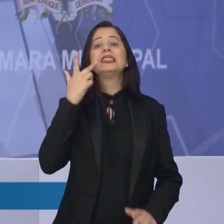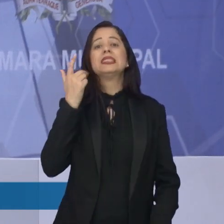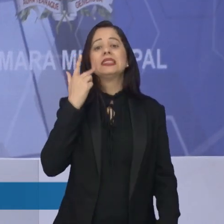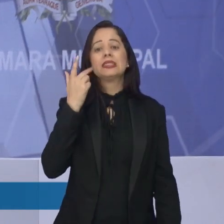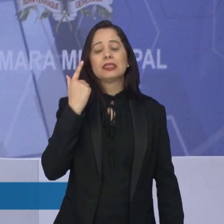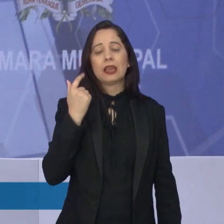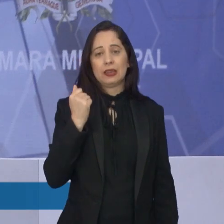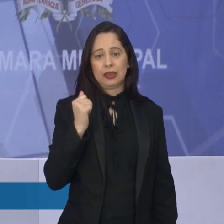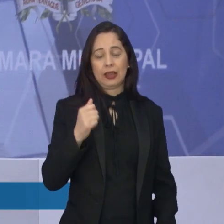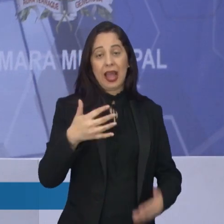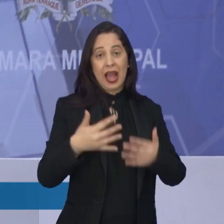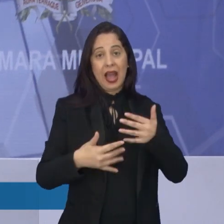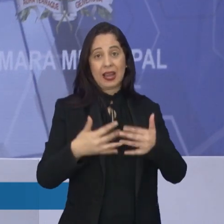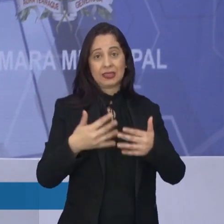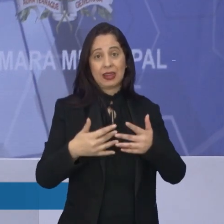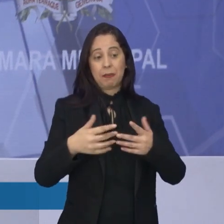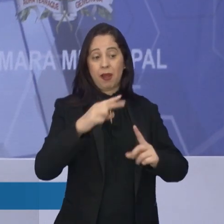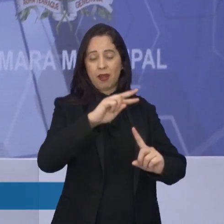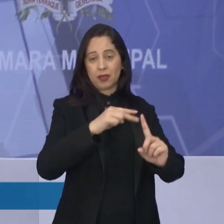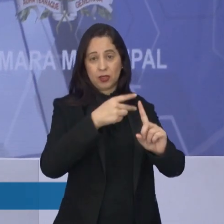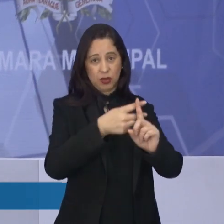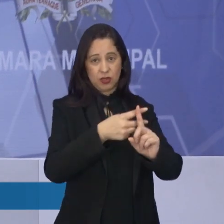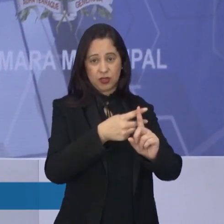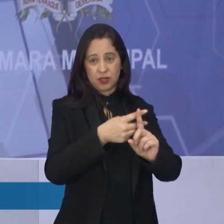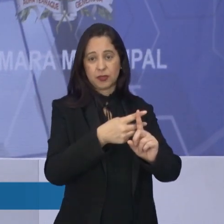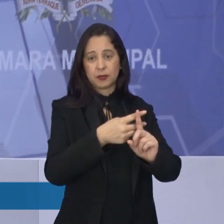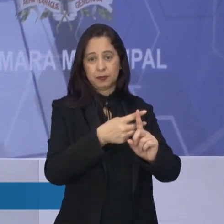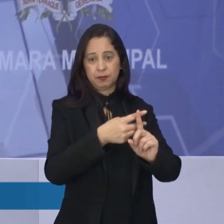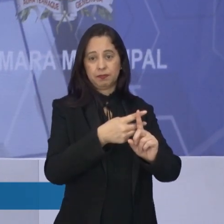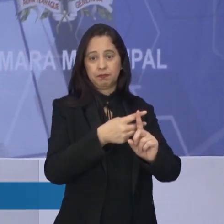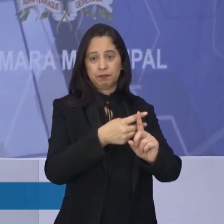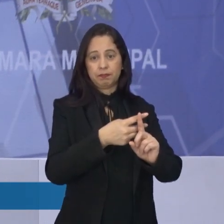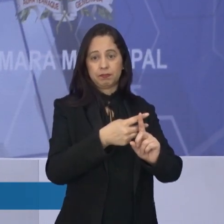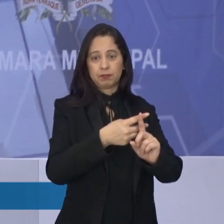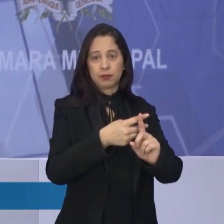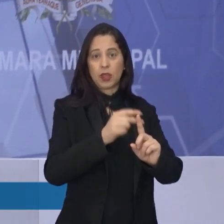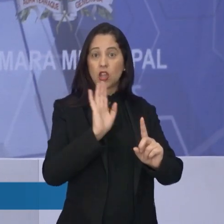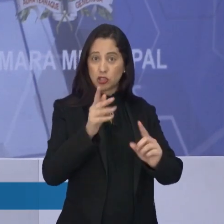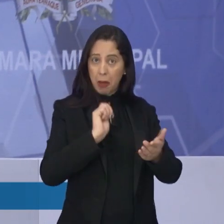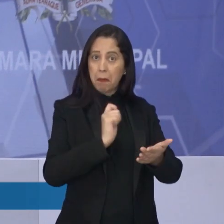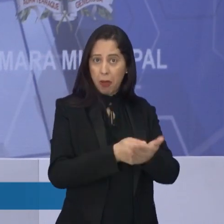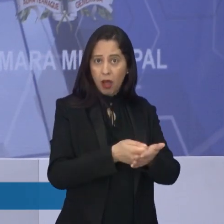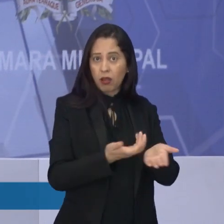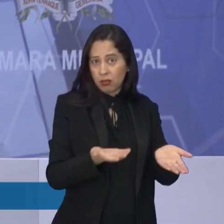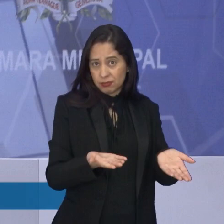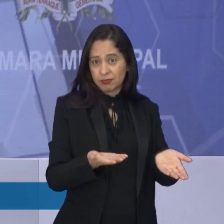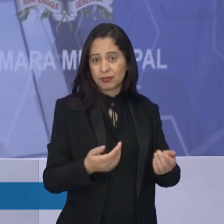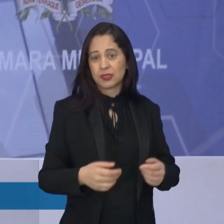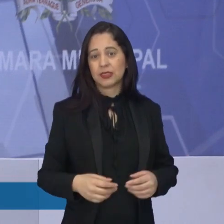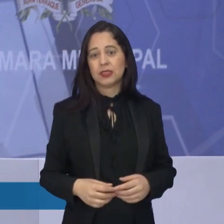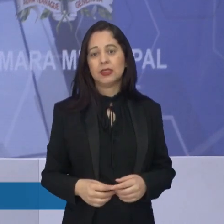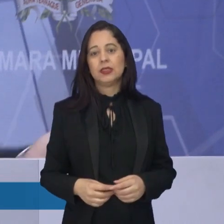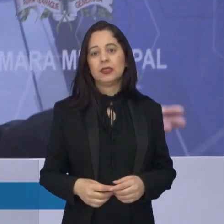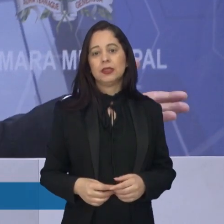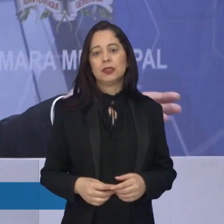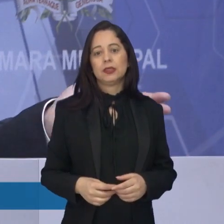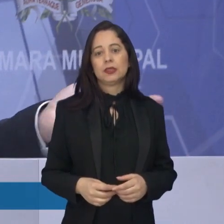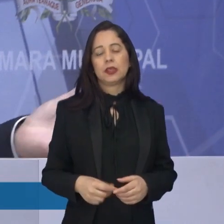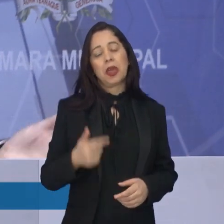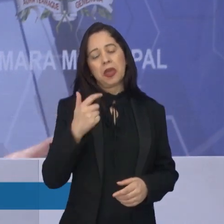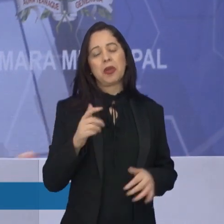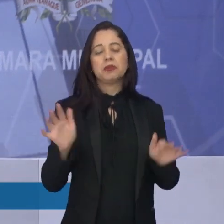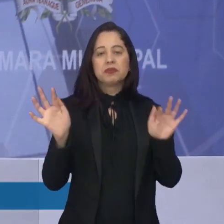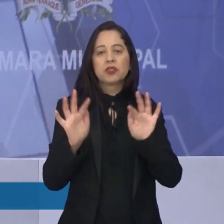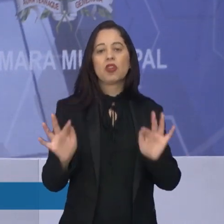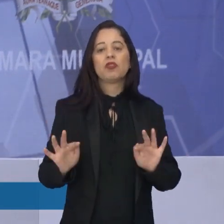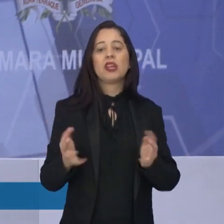da duplicação, porque ela não é que ela está contratada, ela está paga, né? E eu ficaria muito feliz de